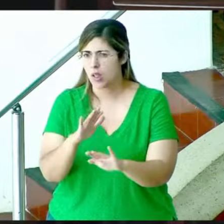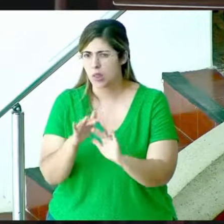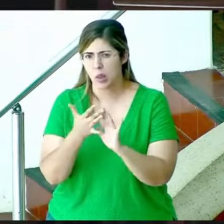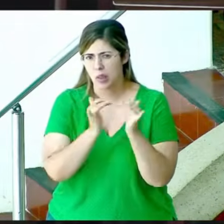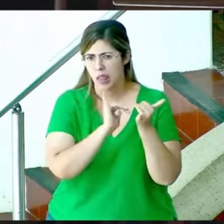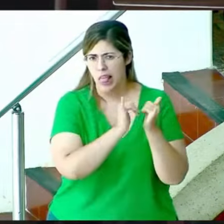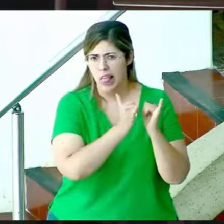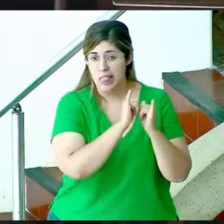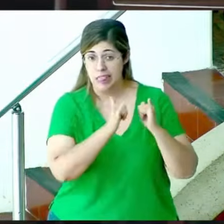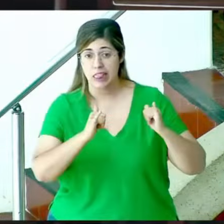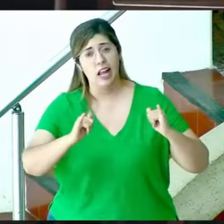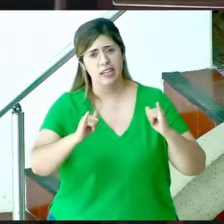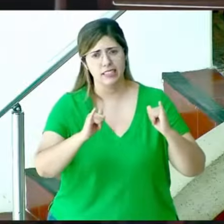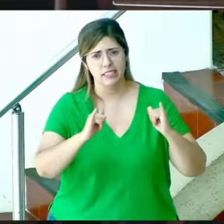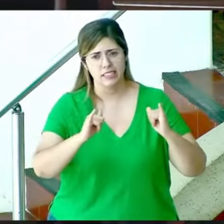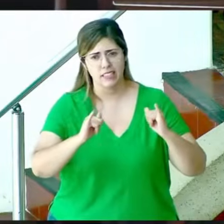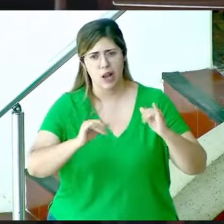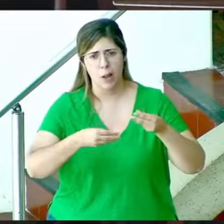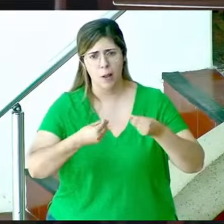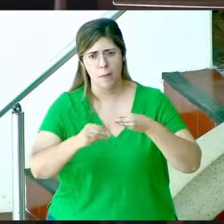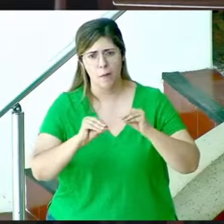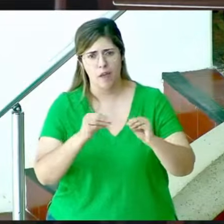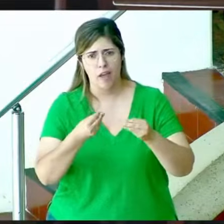do extintor, não adiantou ter um extintor na mão.